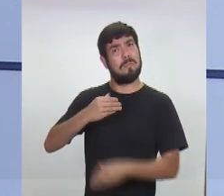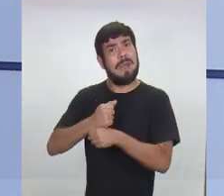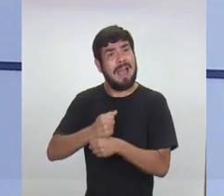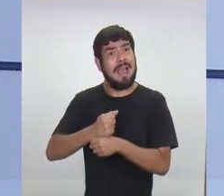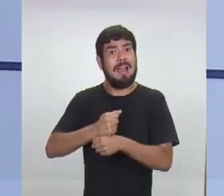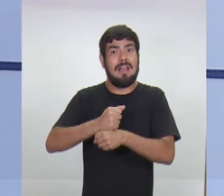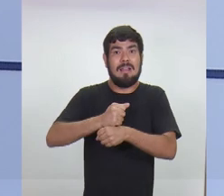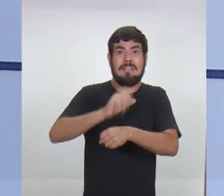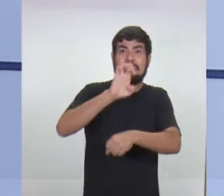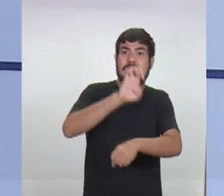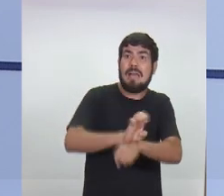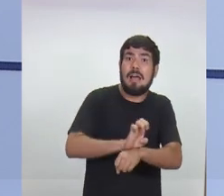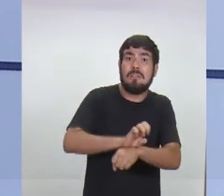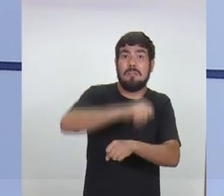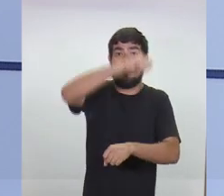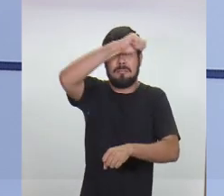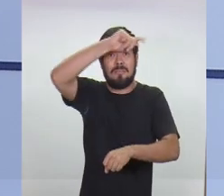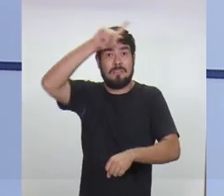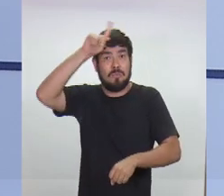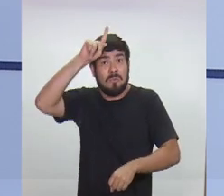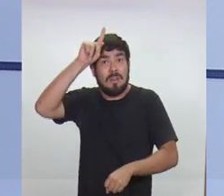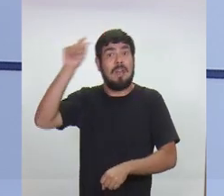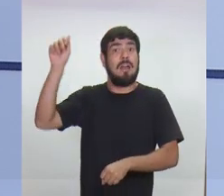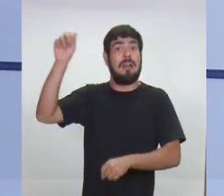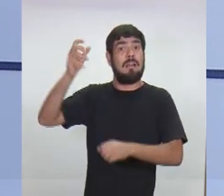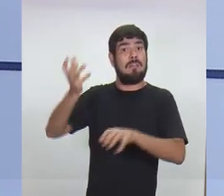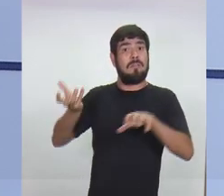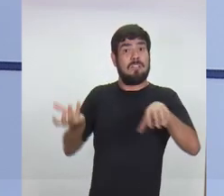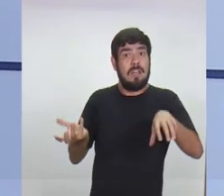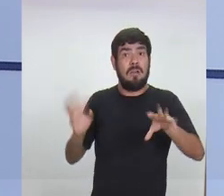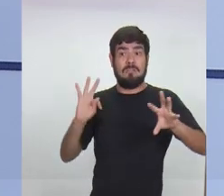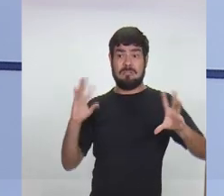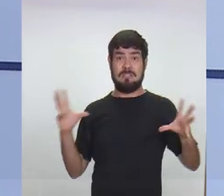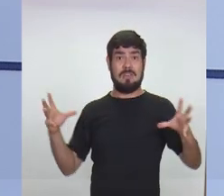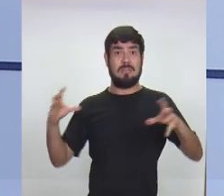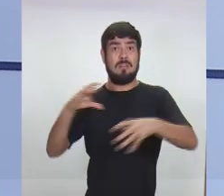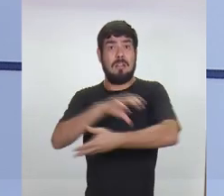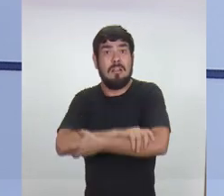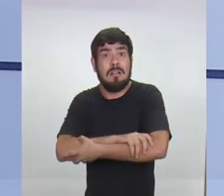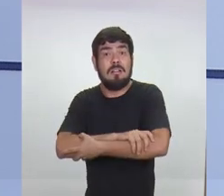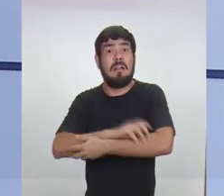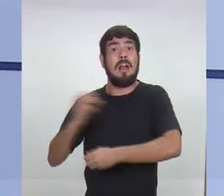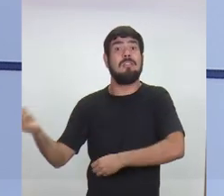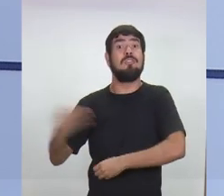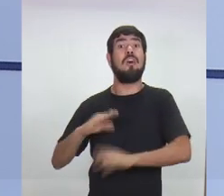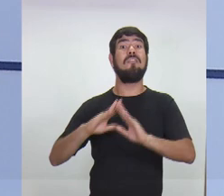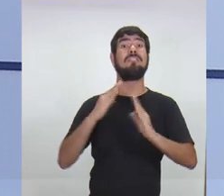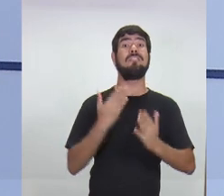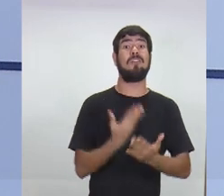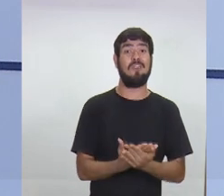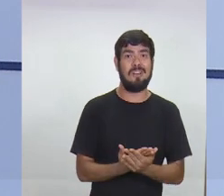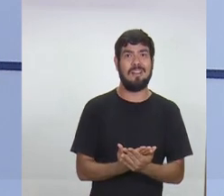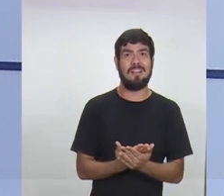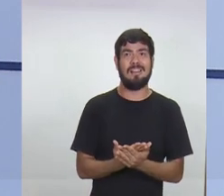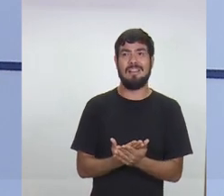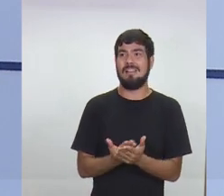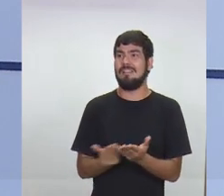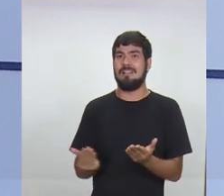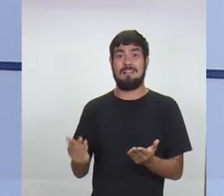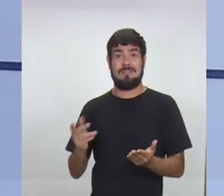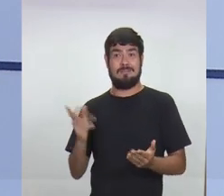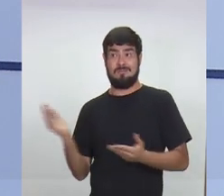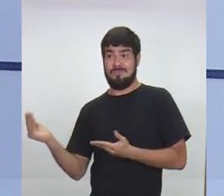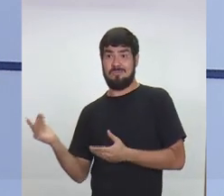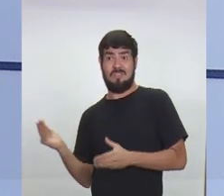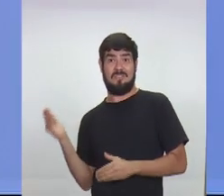município e união para que a gente possa formar essa nova escola uma escola que integre o jovem à comunidade mas acima